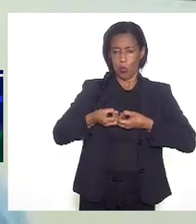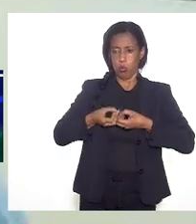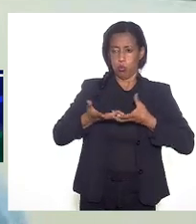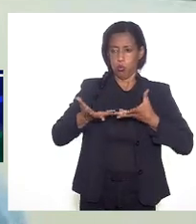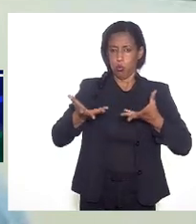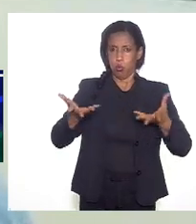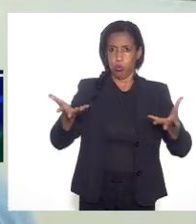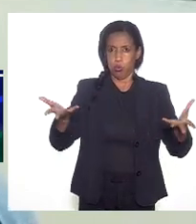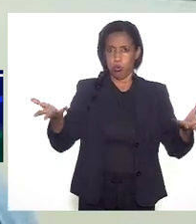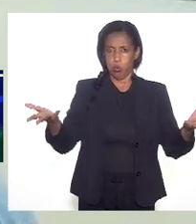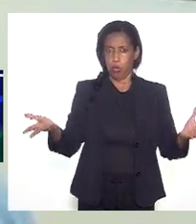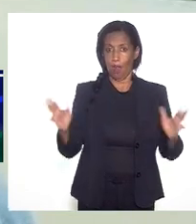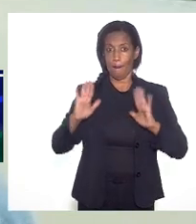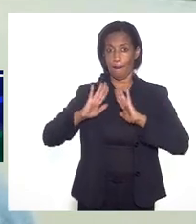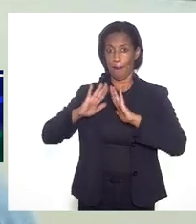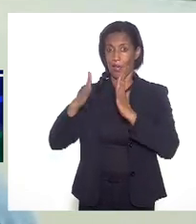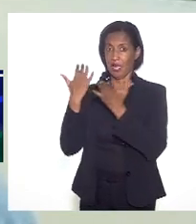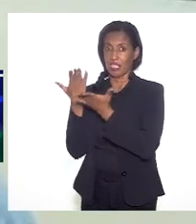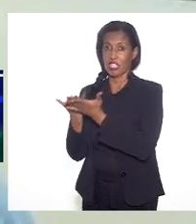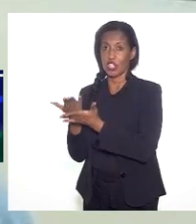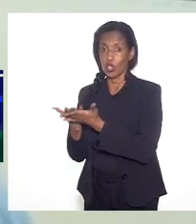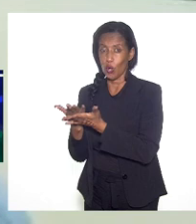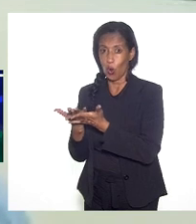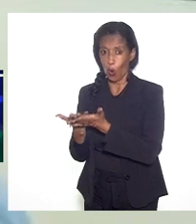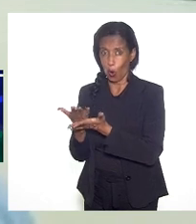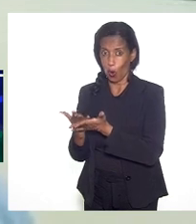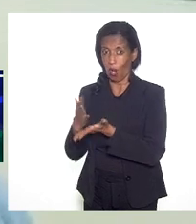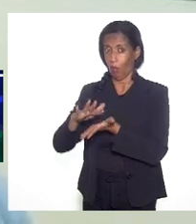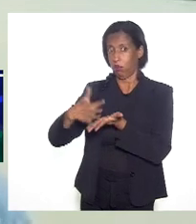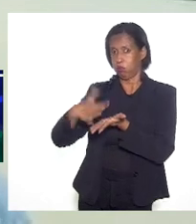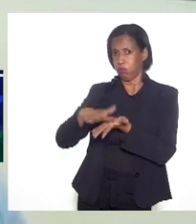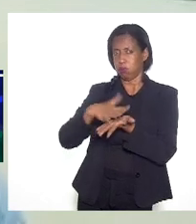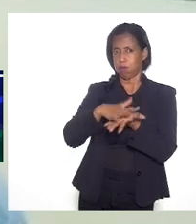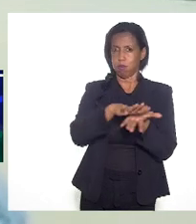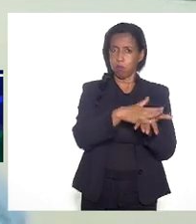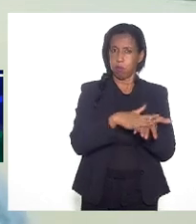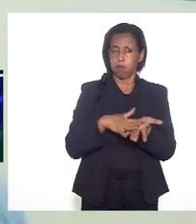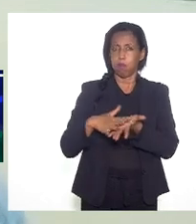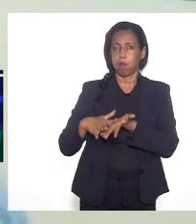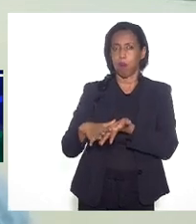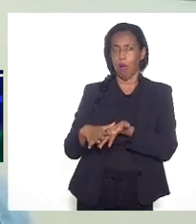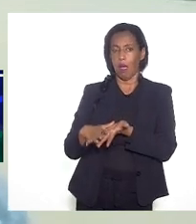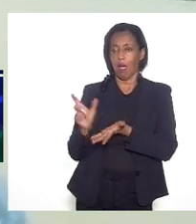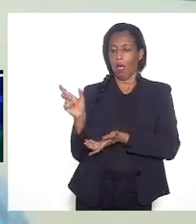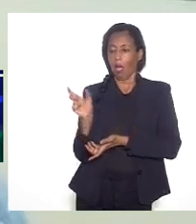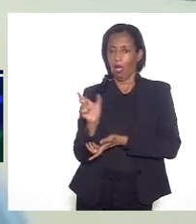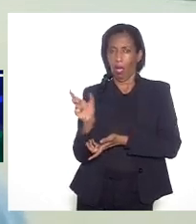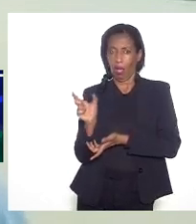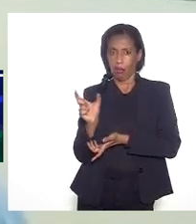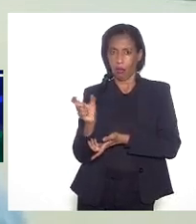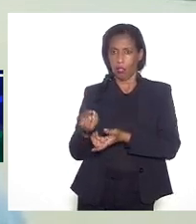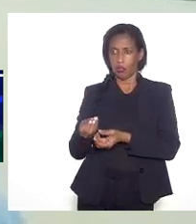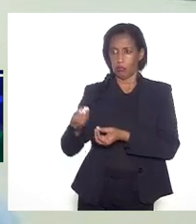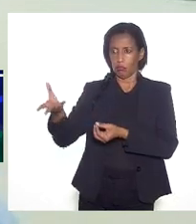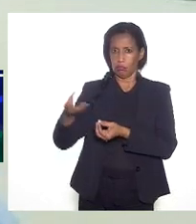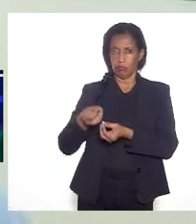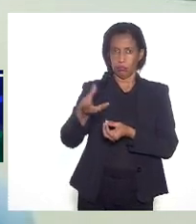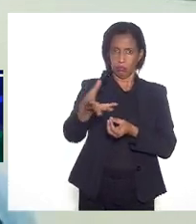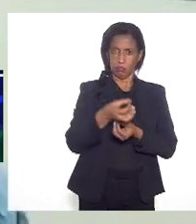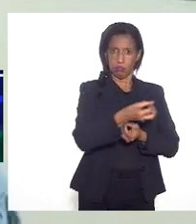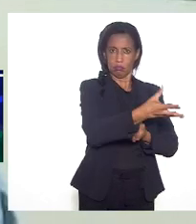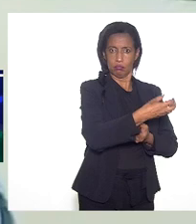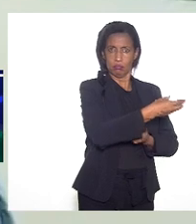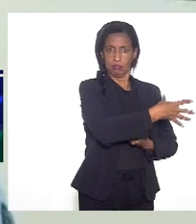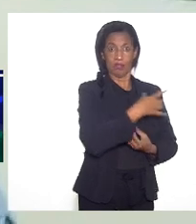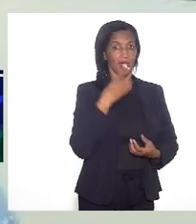distribuir pelas escolas de samba, para a Liga, para fazer a distribuição dos cartões. E